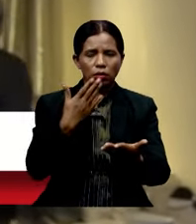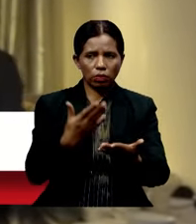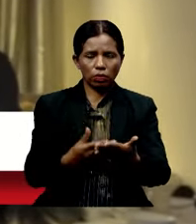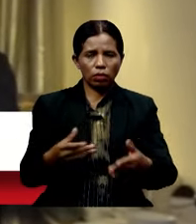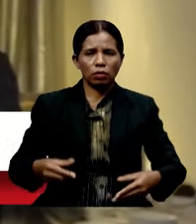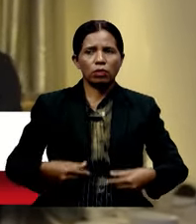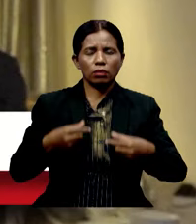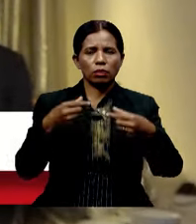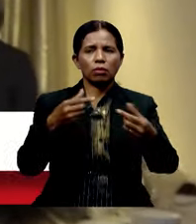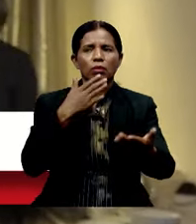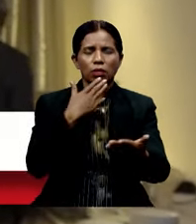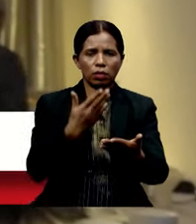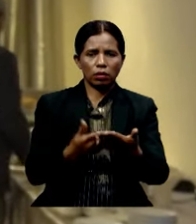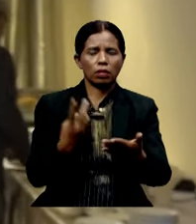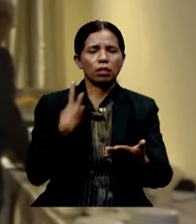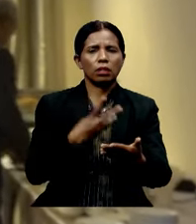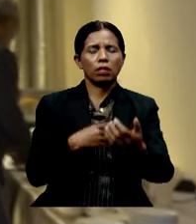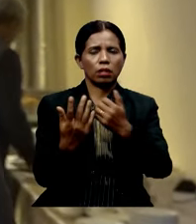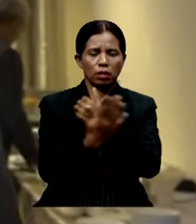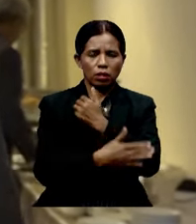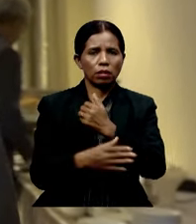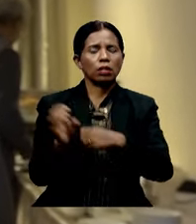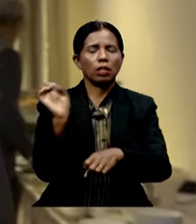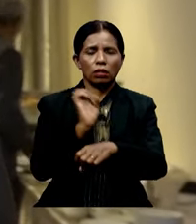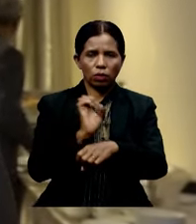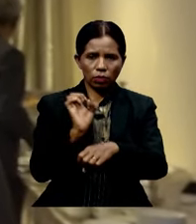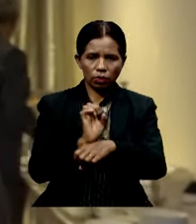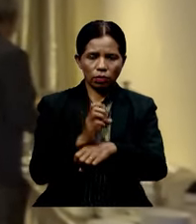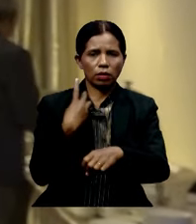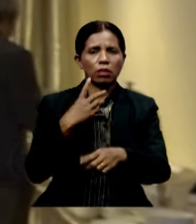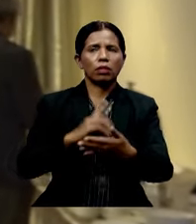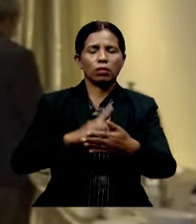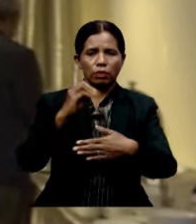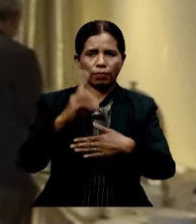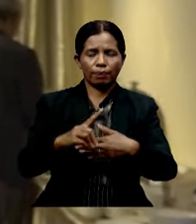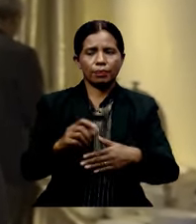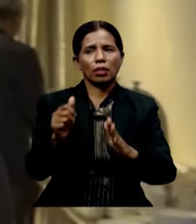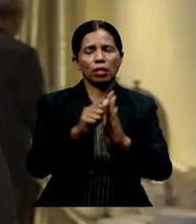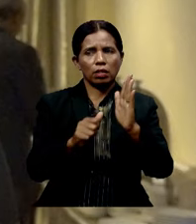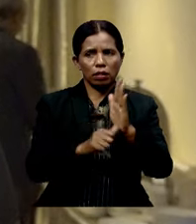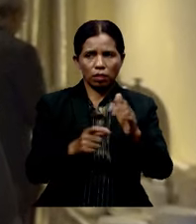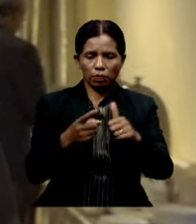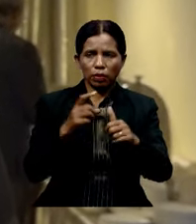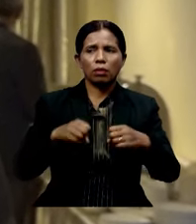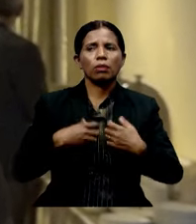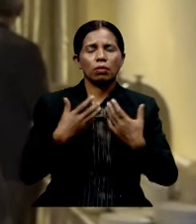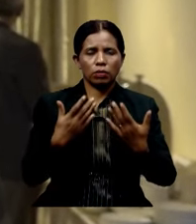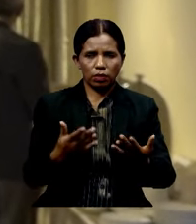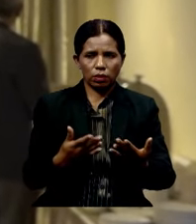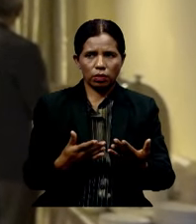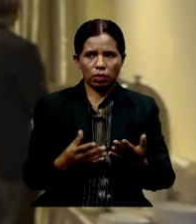kodifo benefício ba itaninia ekonomia itaninia desenvolvimento. Agenda primeiro maka uinsa